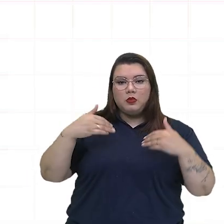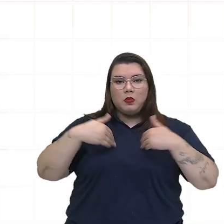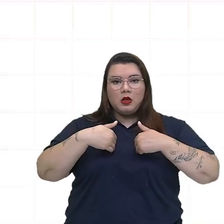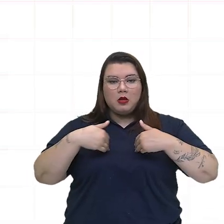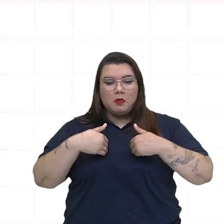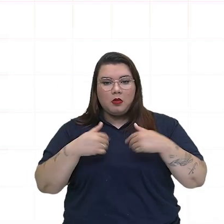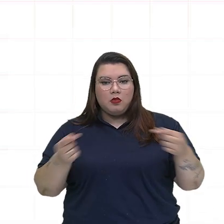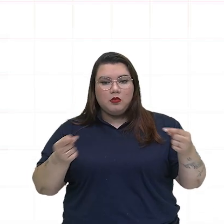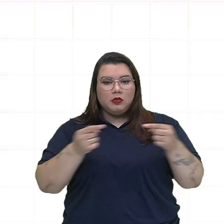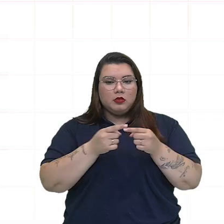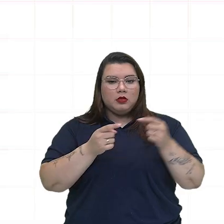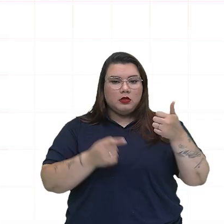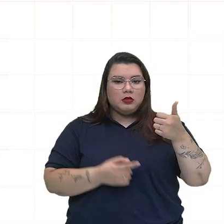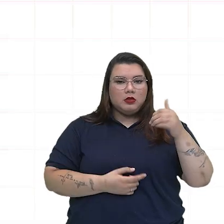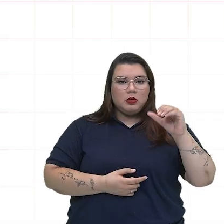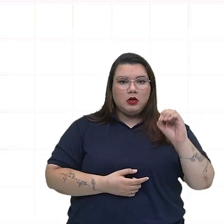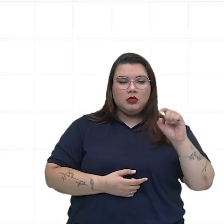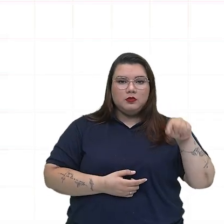animal vai estar em torno aí de